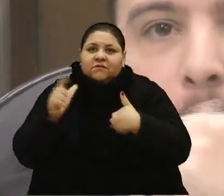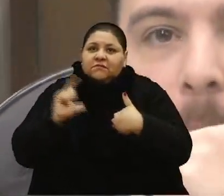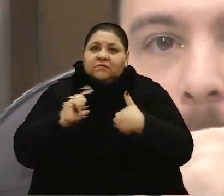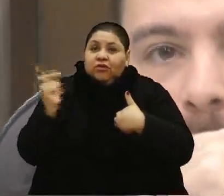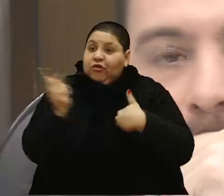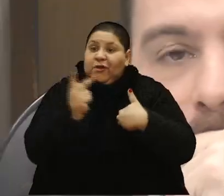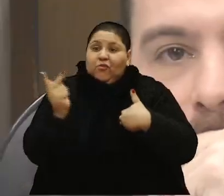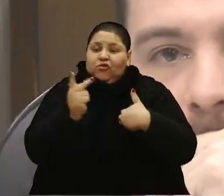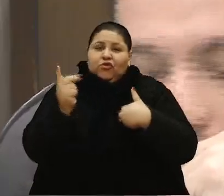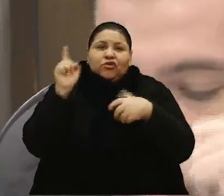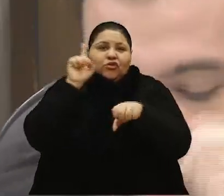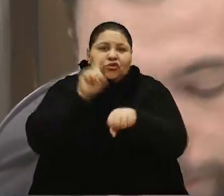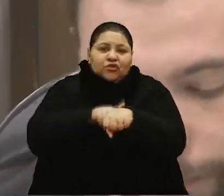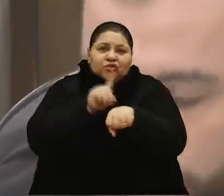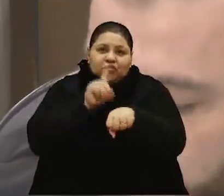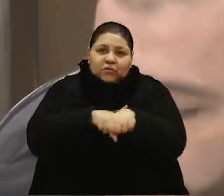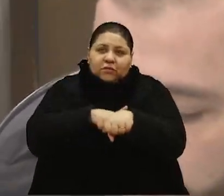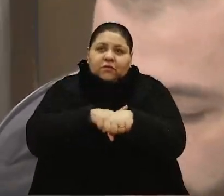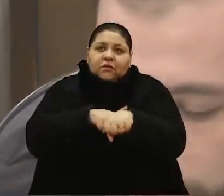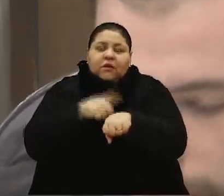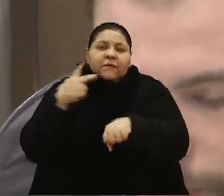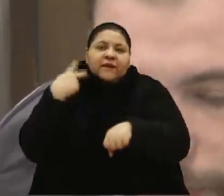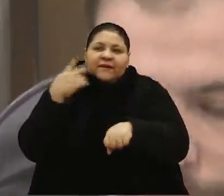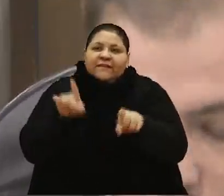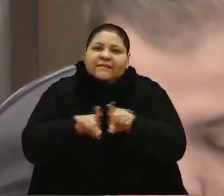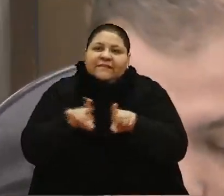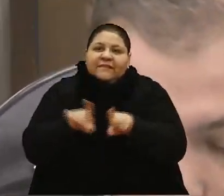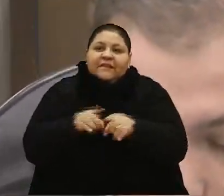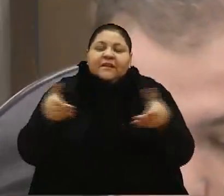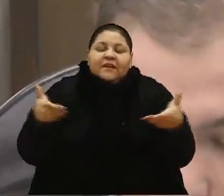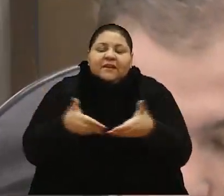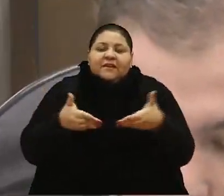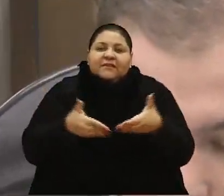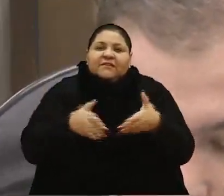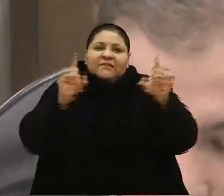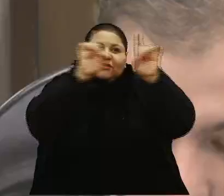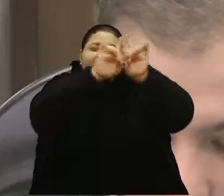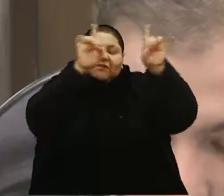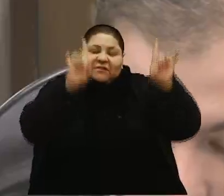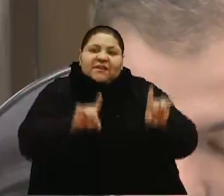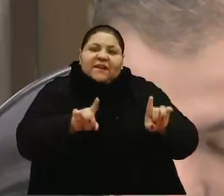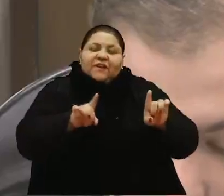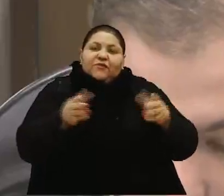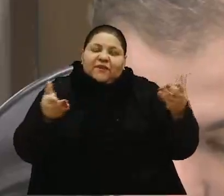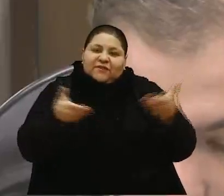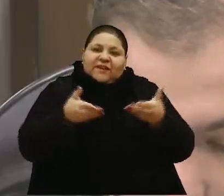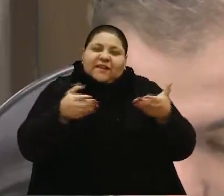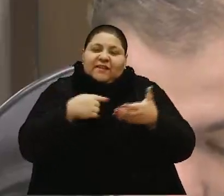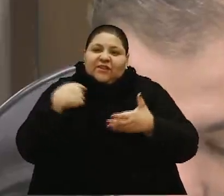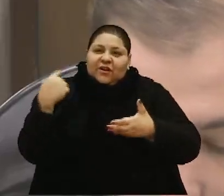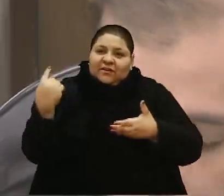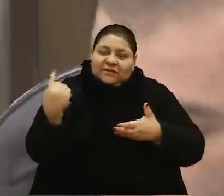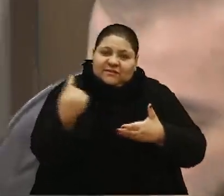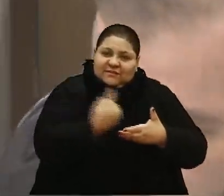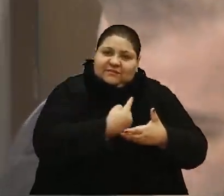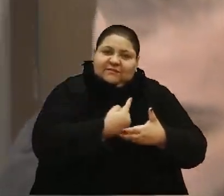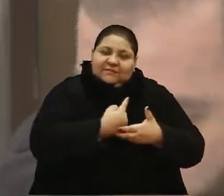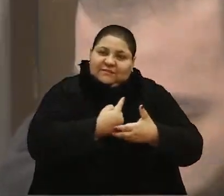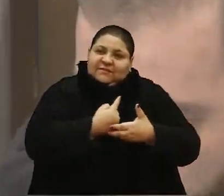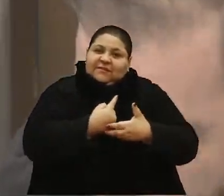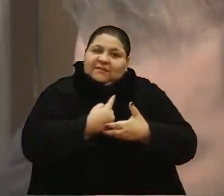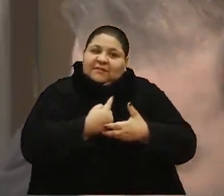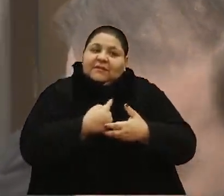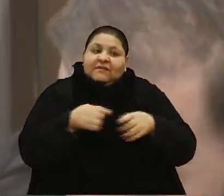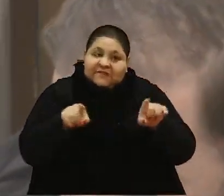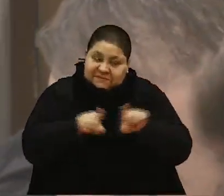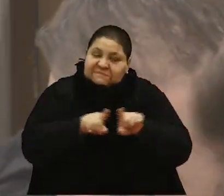2 turnos. Né, vereador, eu sei que o senhor esteve lá, os funcionários mesmo me ligaram e me informaram como é que está o atendimento.